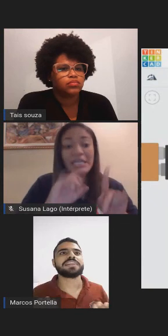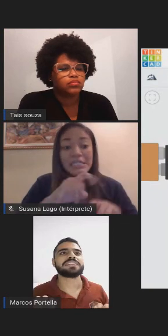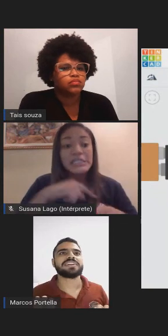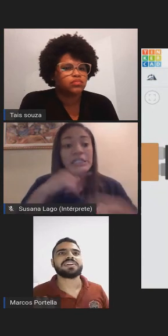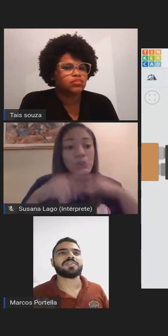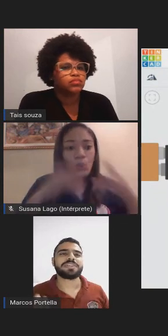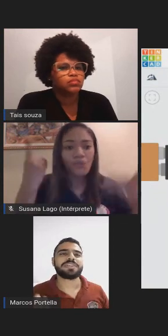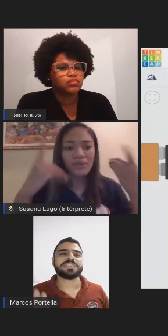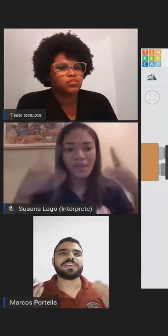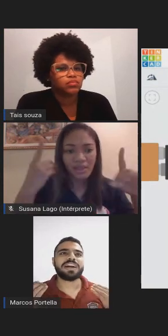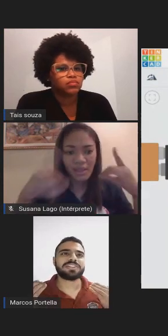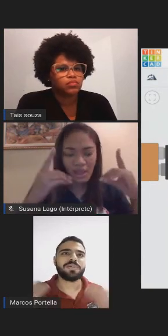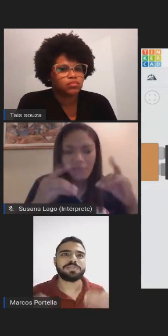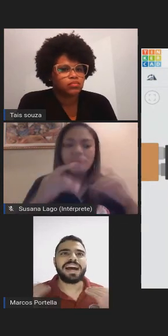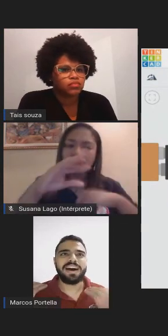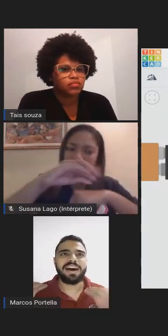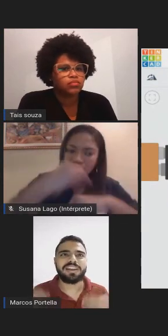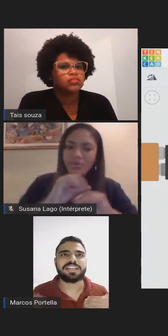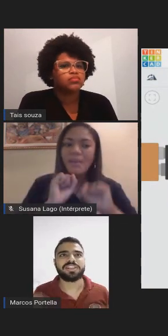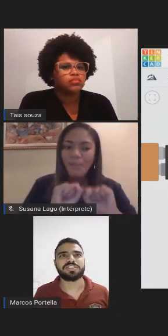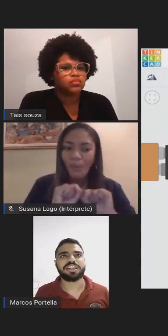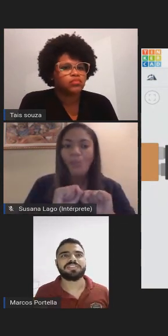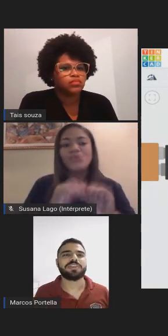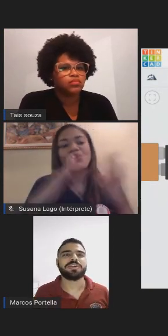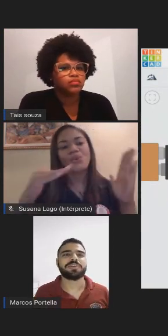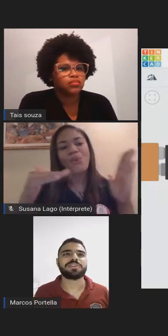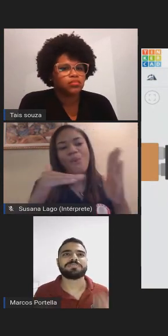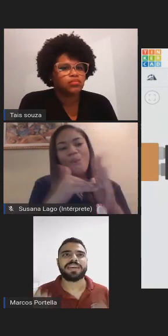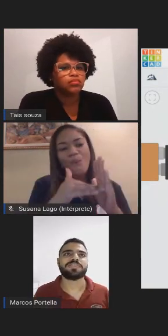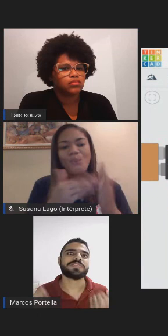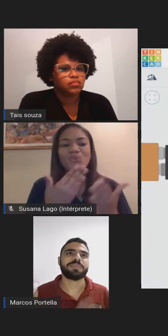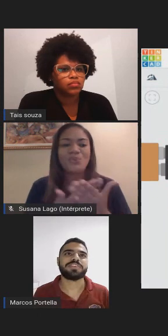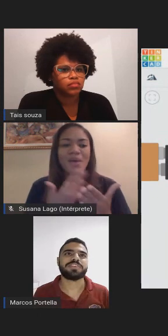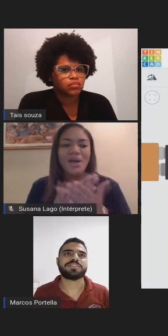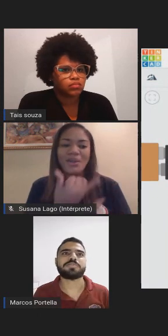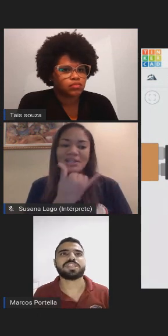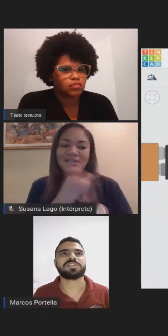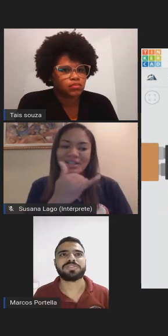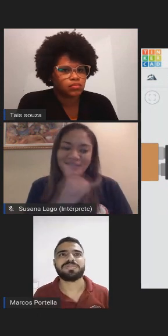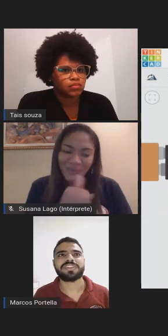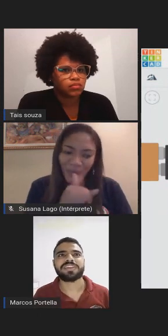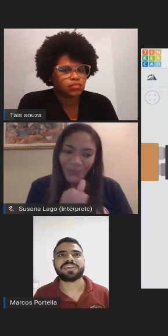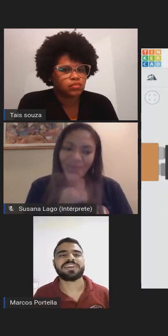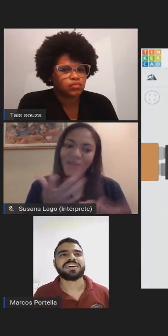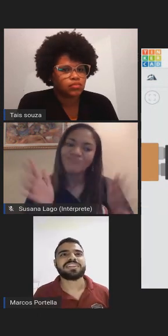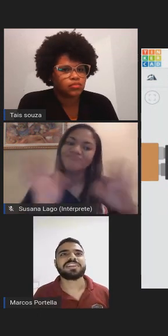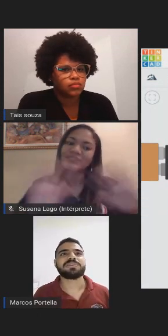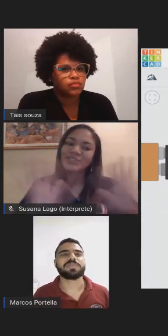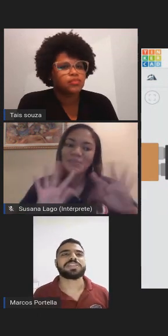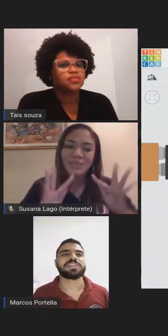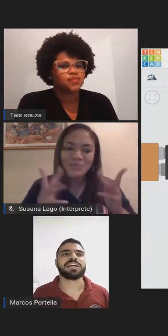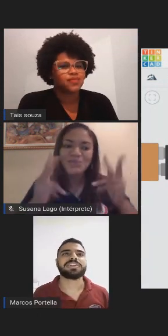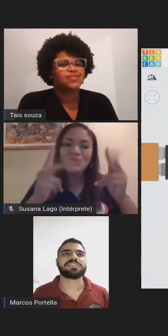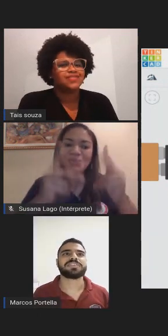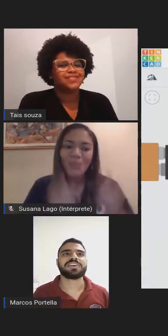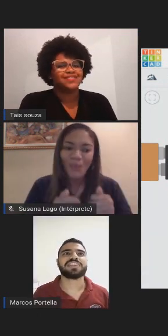No mais, como essa é a nossa última aula de eletrônica, eu me despeço oficialmente com o monitor. Tanto